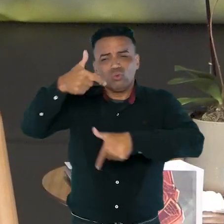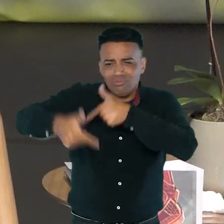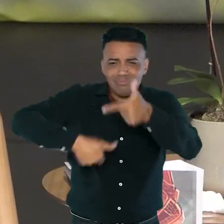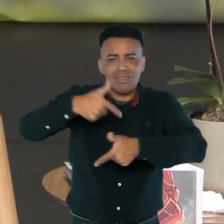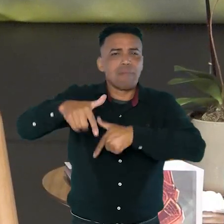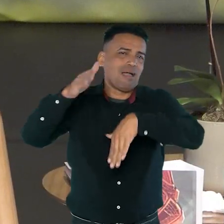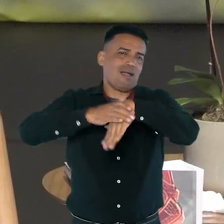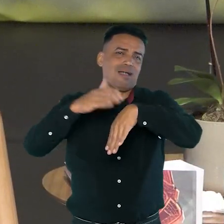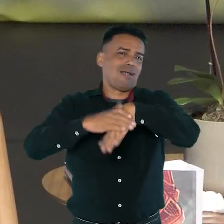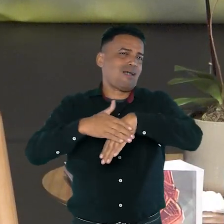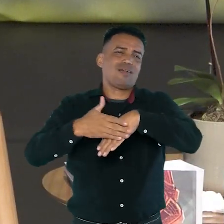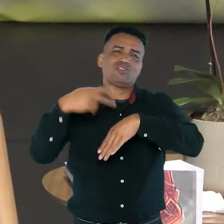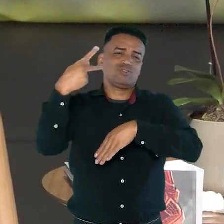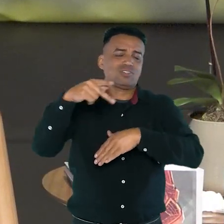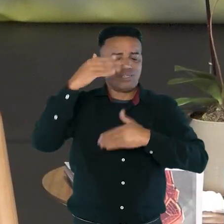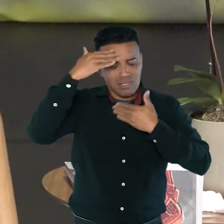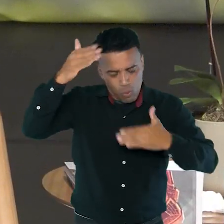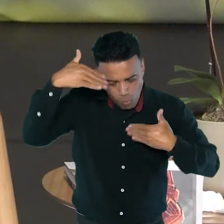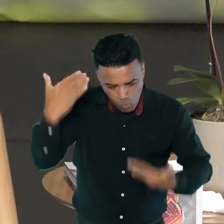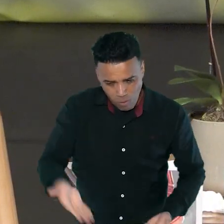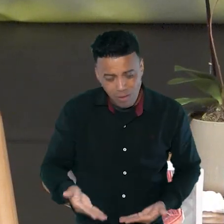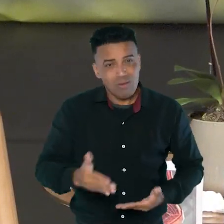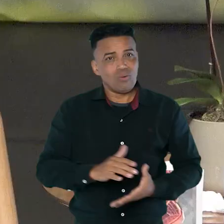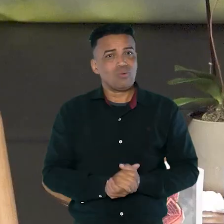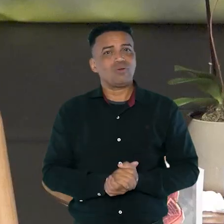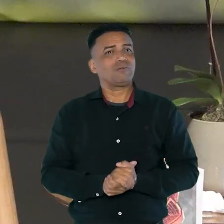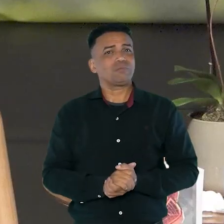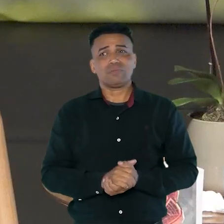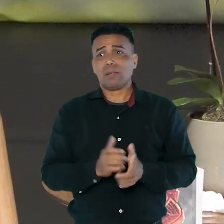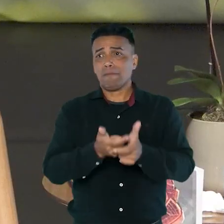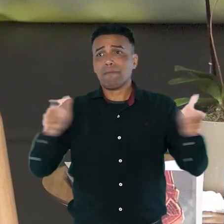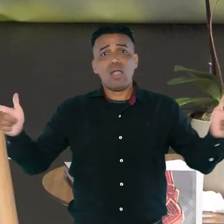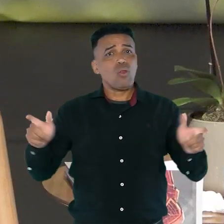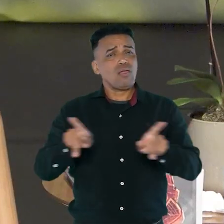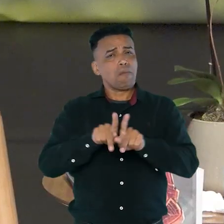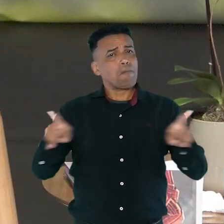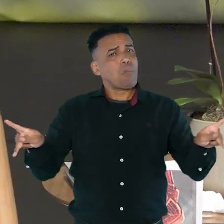uma honra. Mano, a maioria é professores, né?